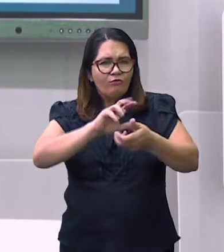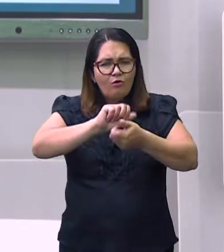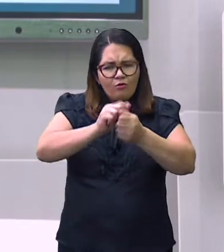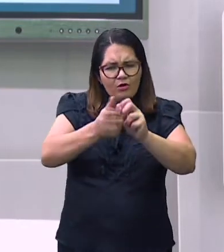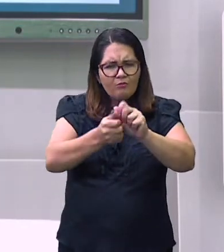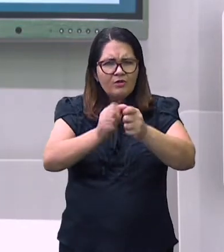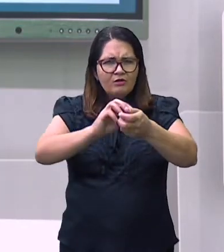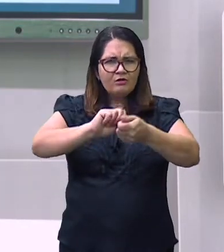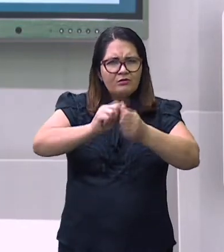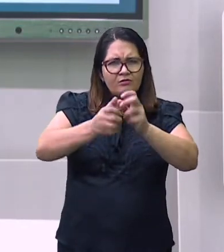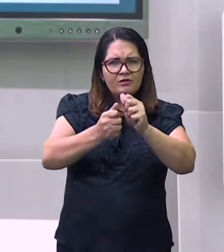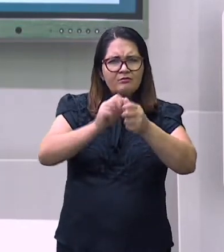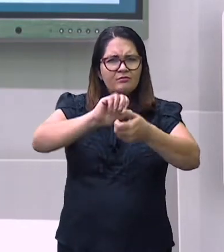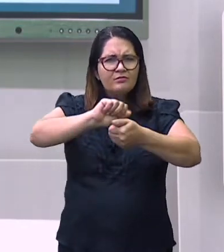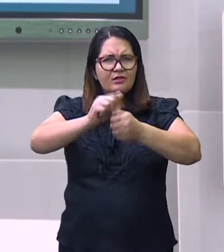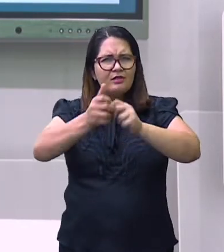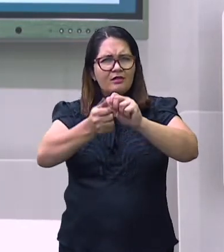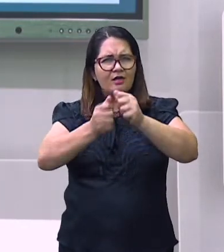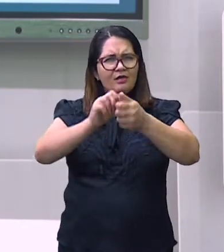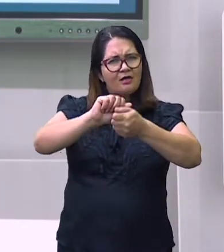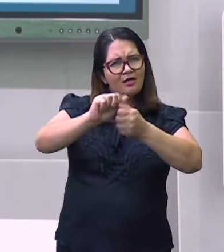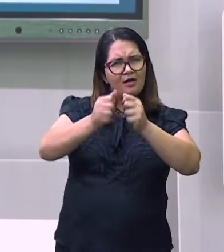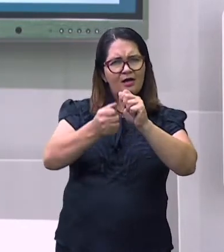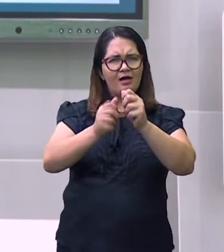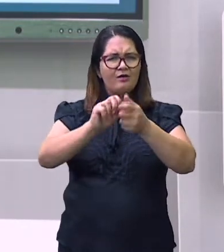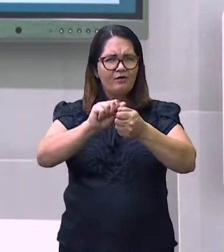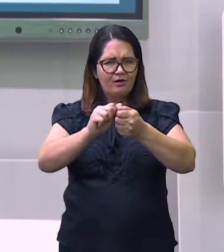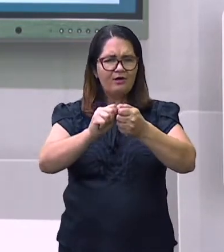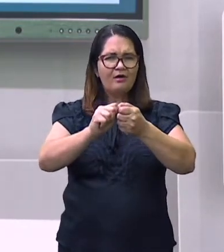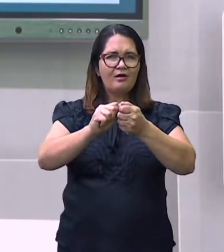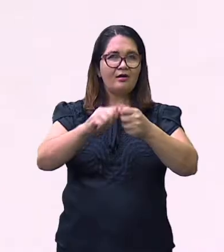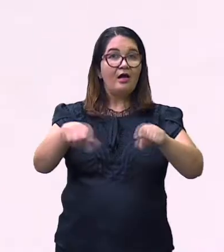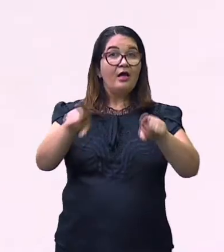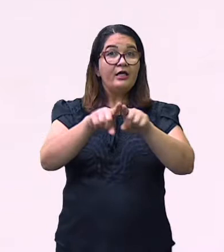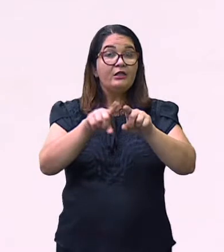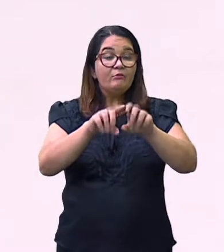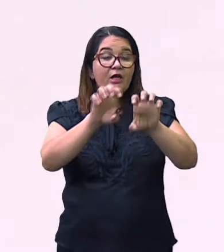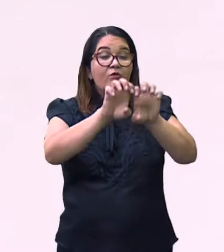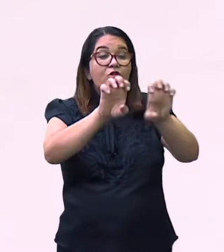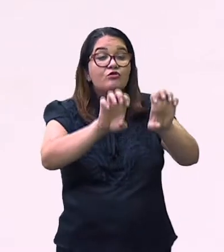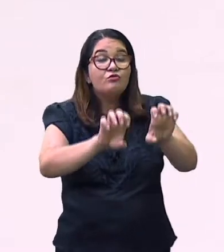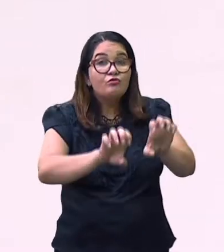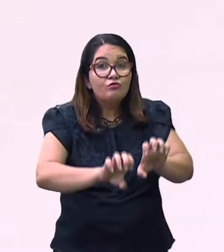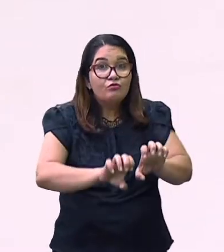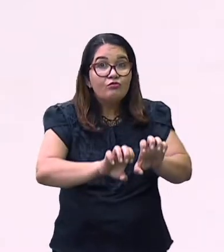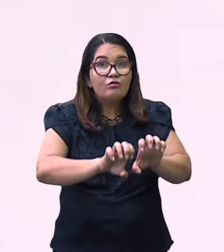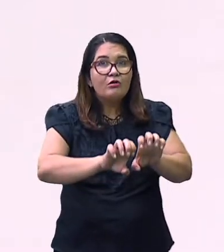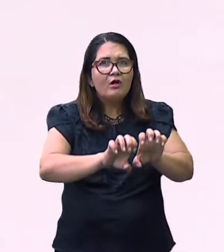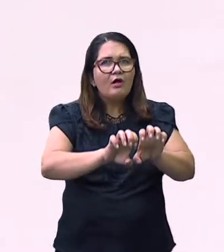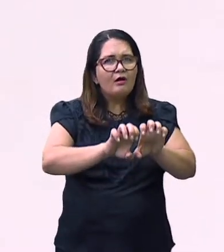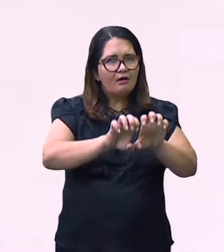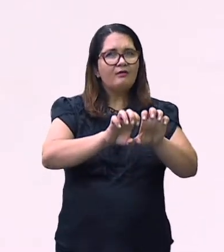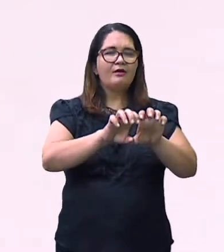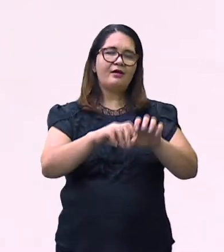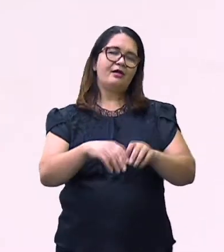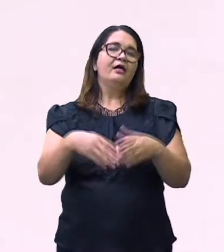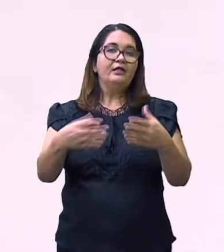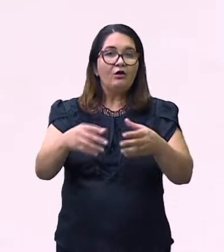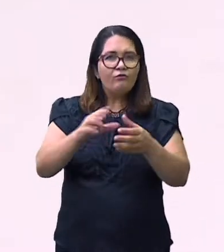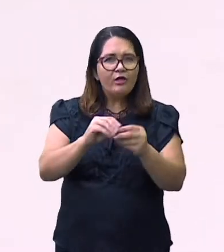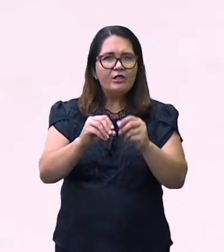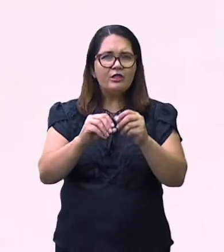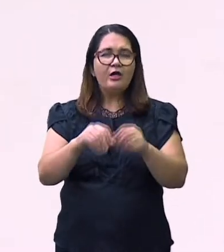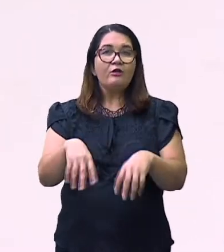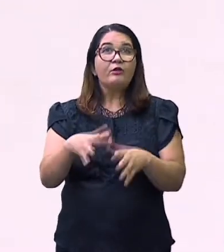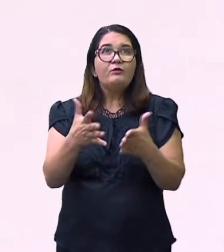trazer essa modelagem para a estrutura e colar no papel. Colar com cola branca mesmo, tá?